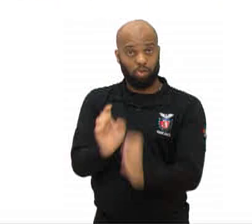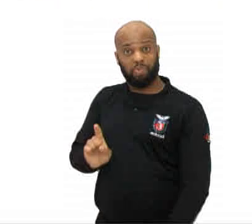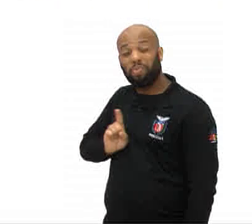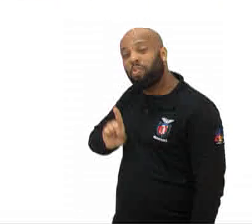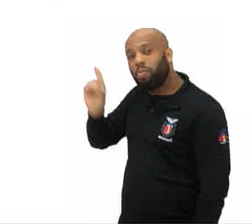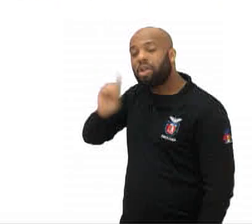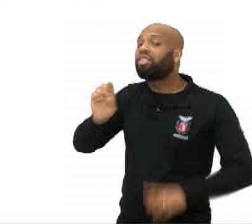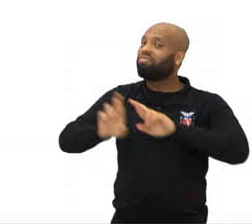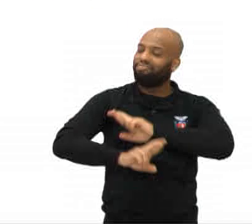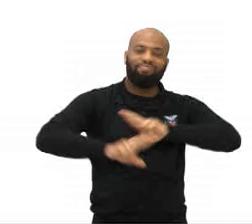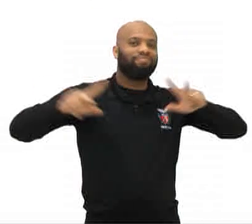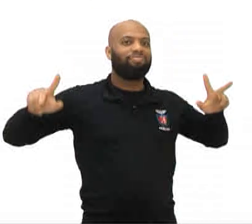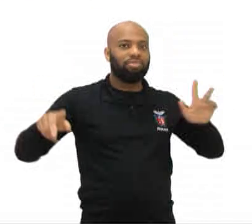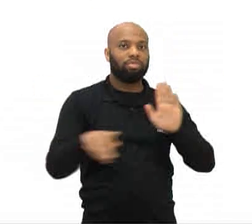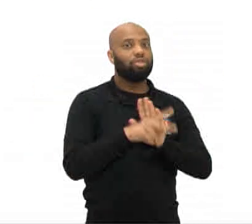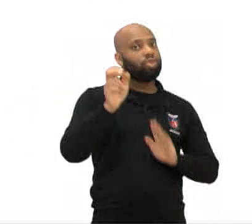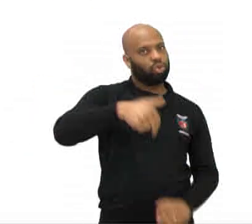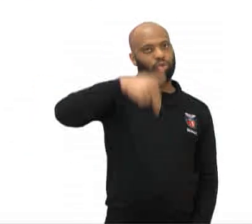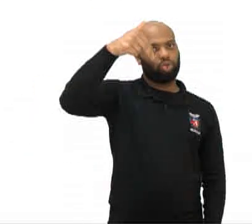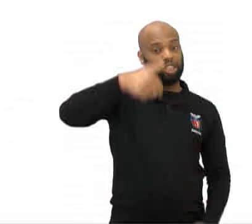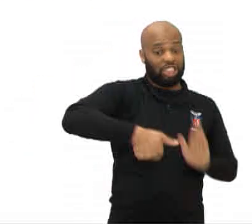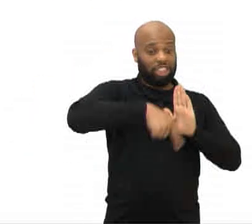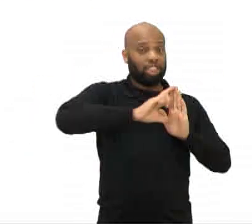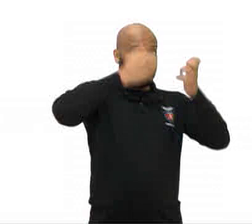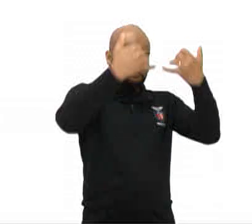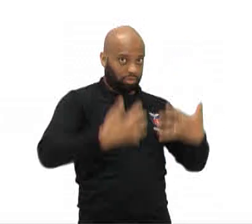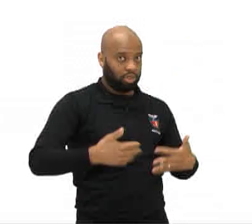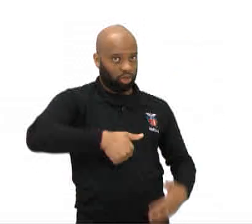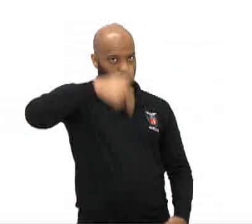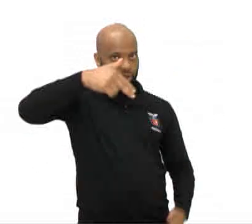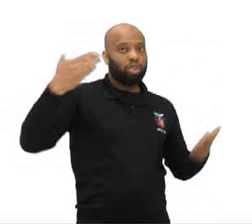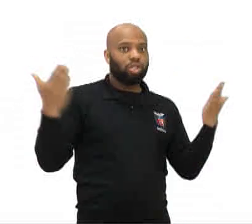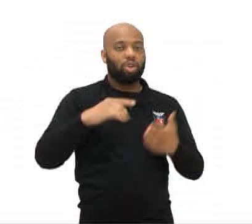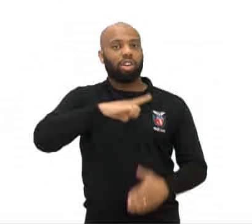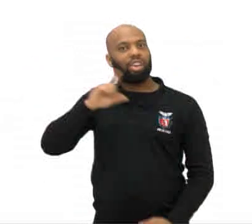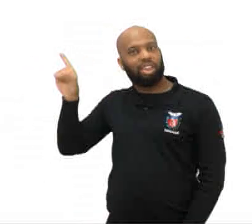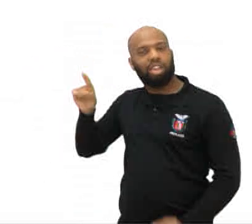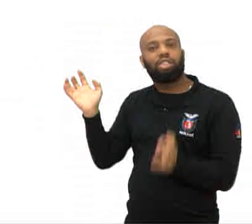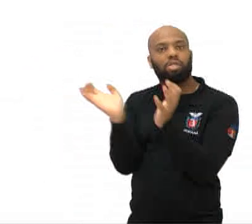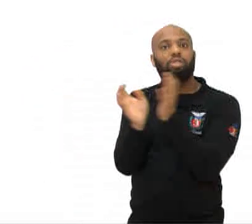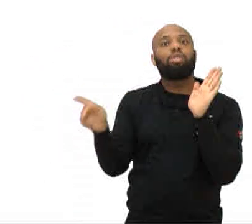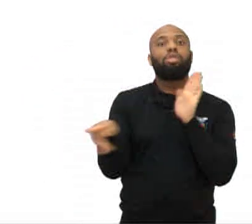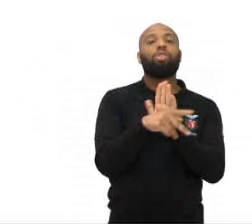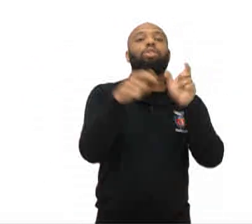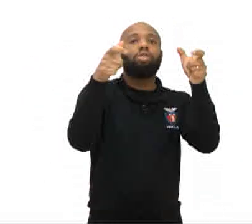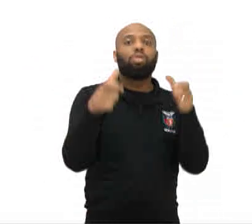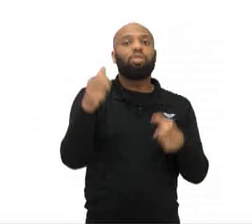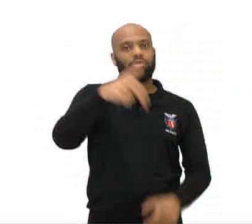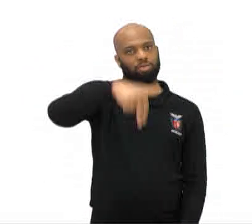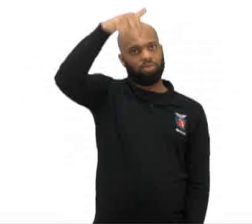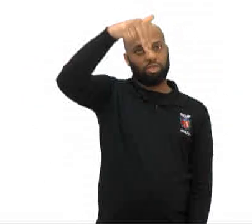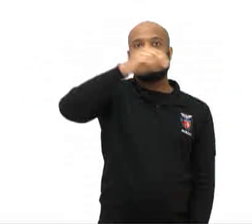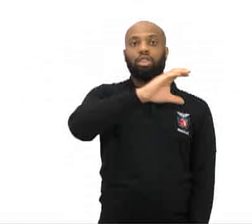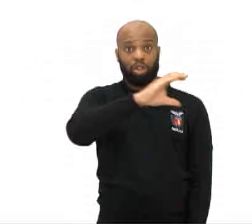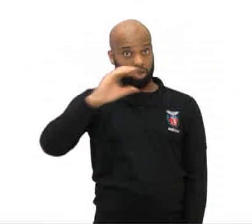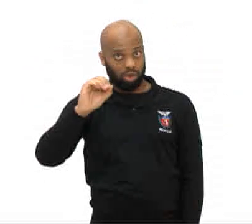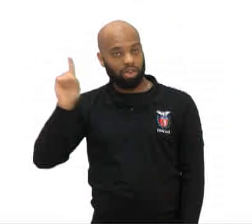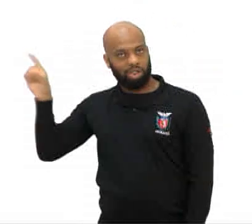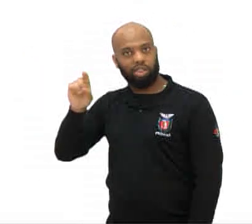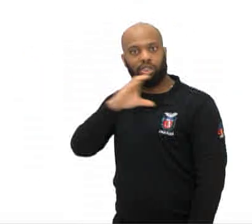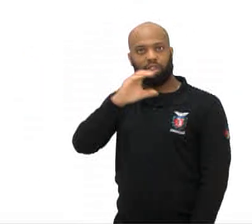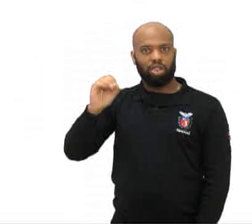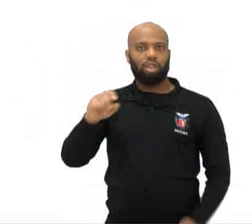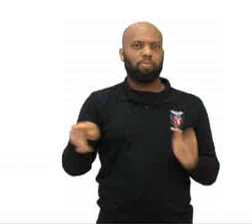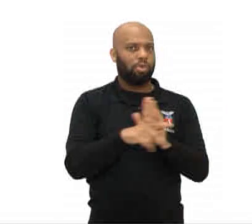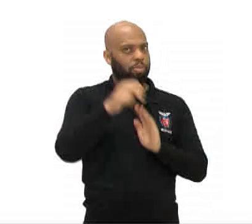diferente do Norte, né? Nós vamos ter os pantaneiros que estão presentes no Centro-Oeste e que não estão presentes